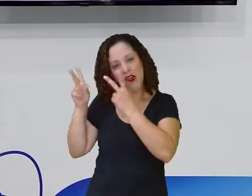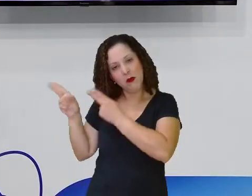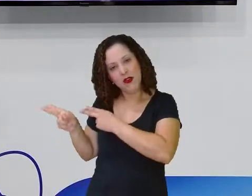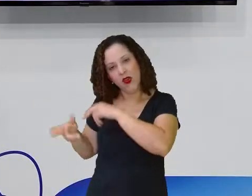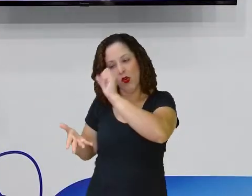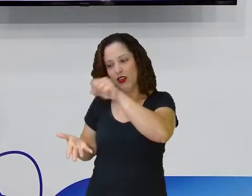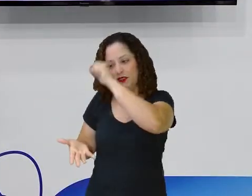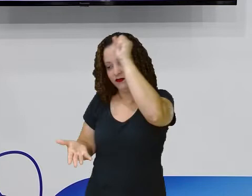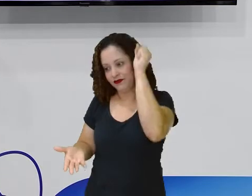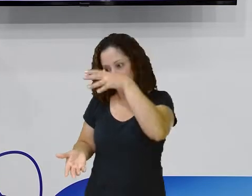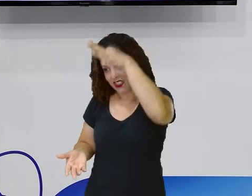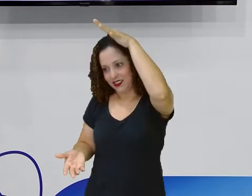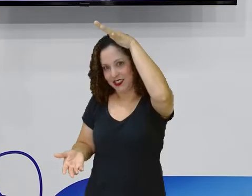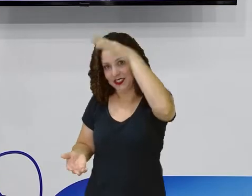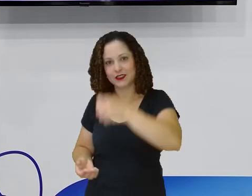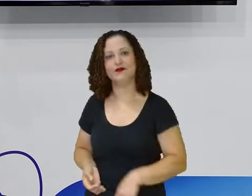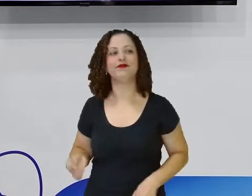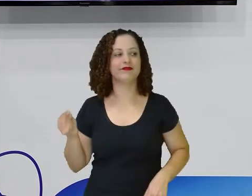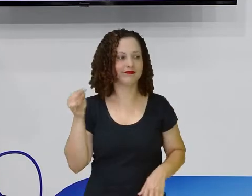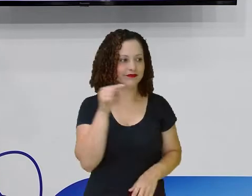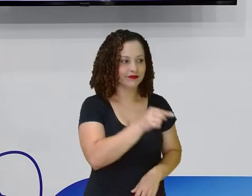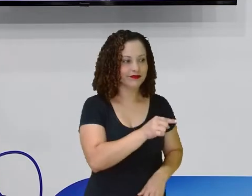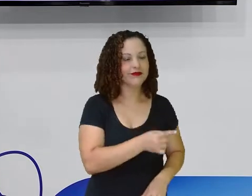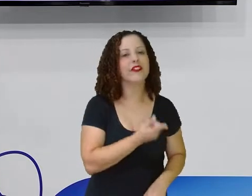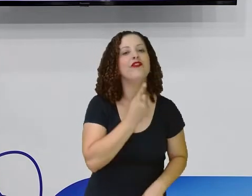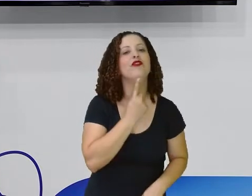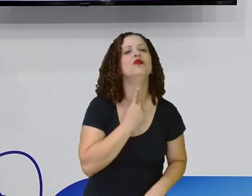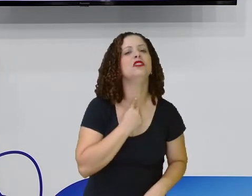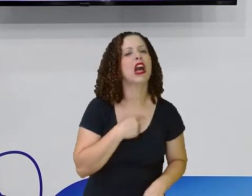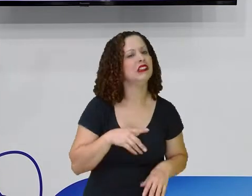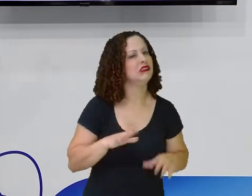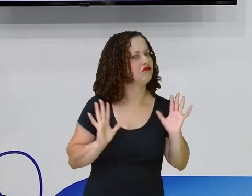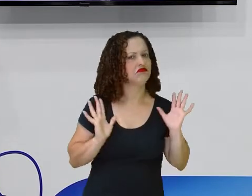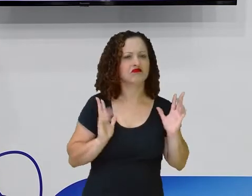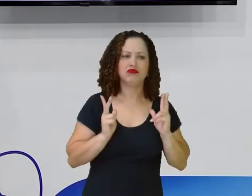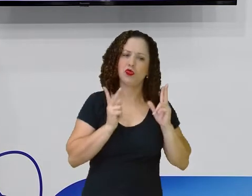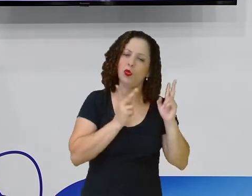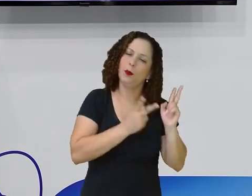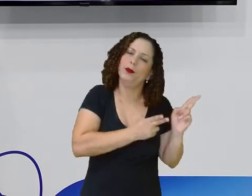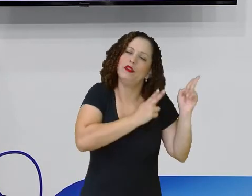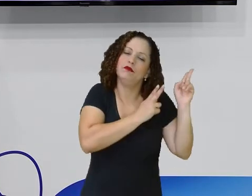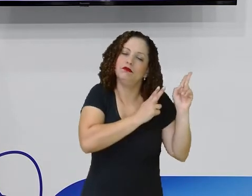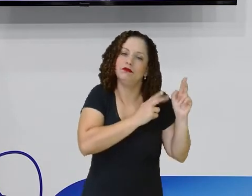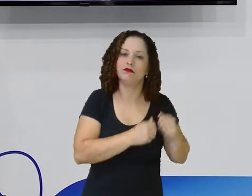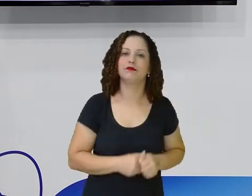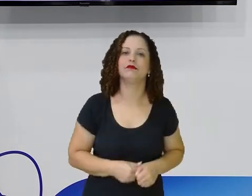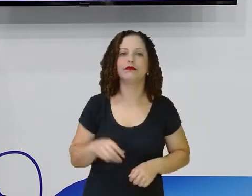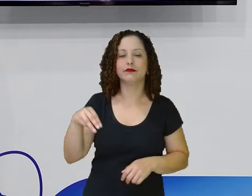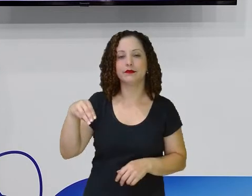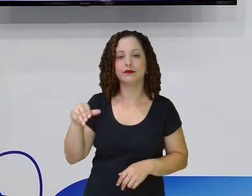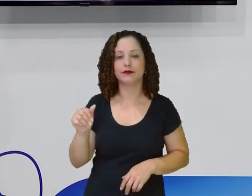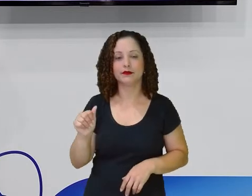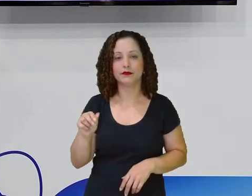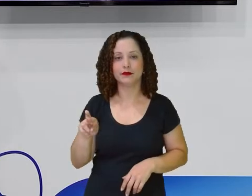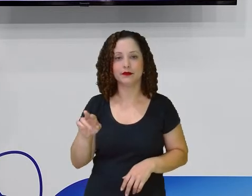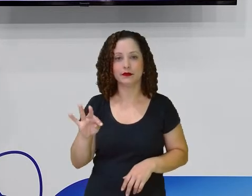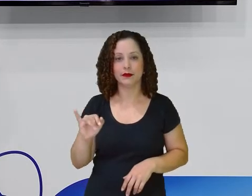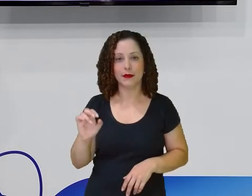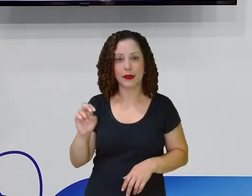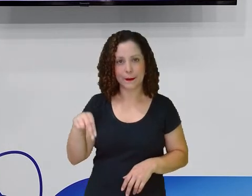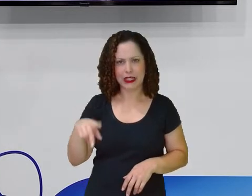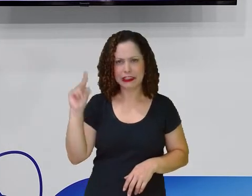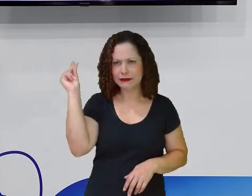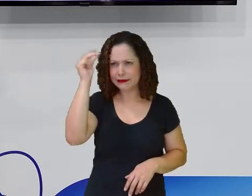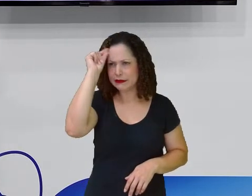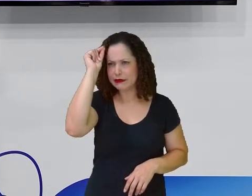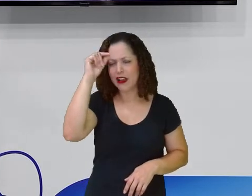estava esperando, torcendo para alguém perceber isso. Martim, você assim tem uma interpretação, uma pegada muito bacana. Isso mesmo.